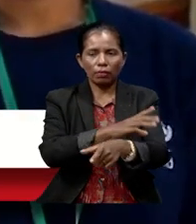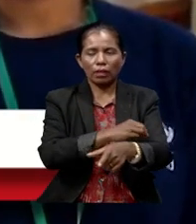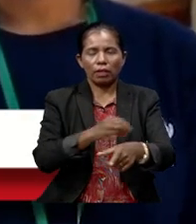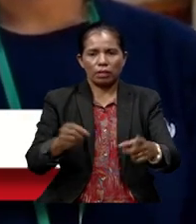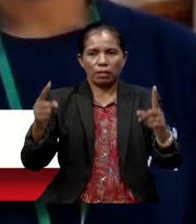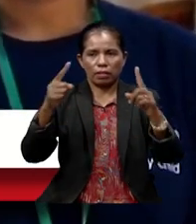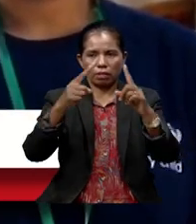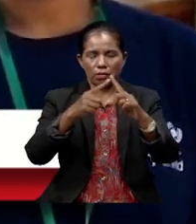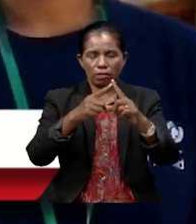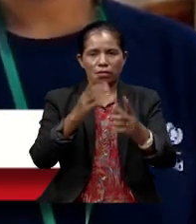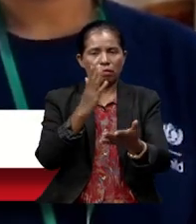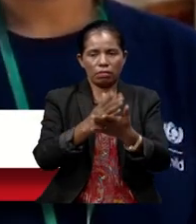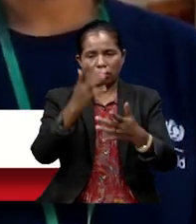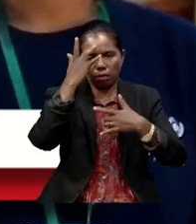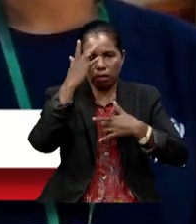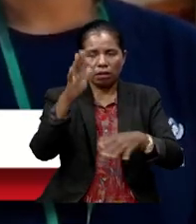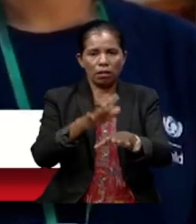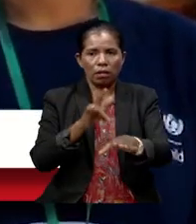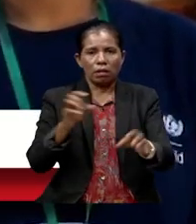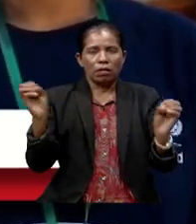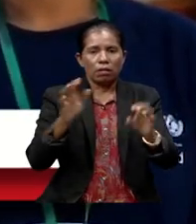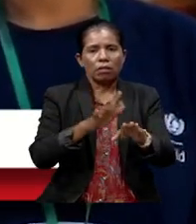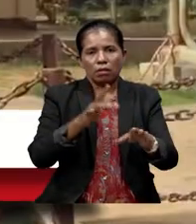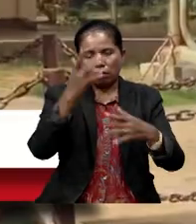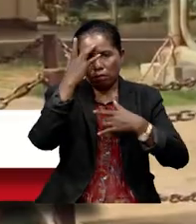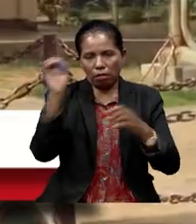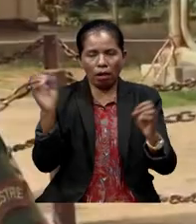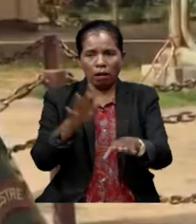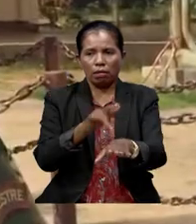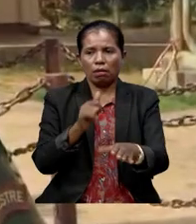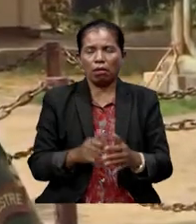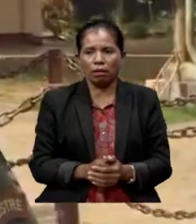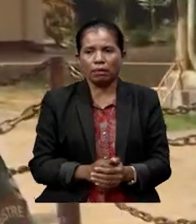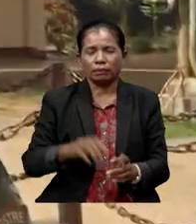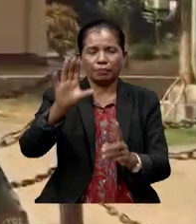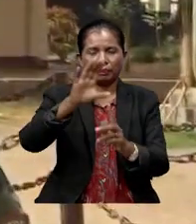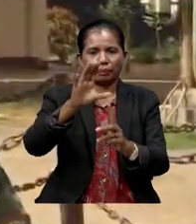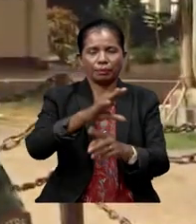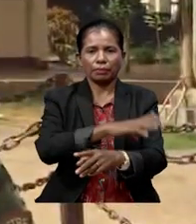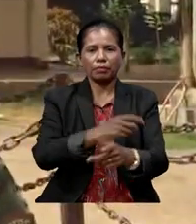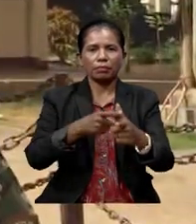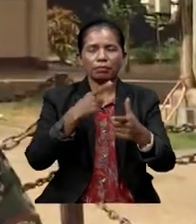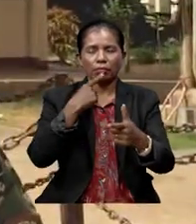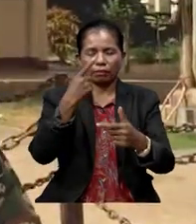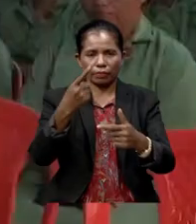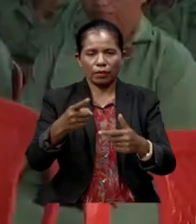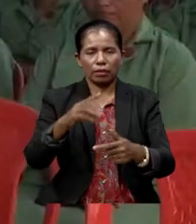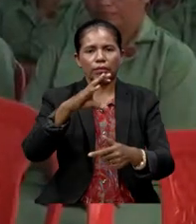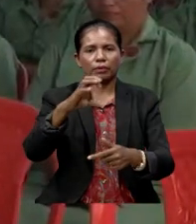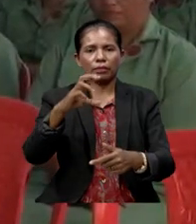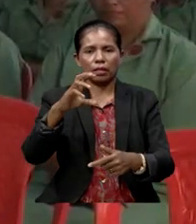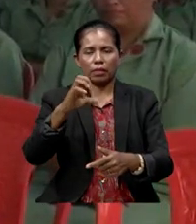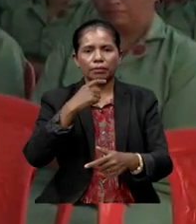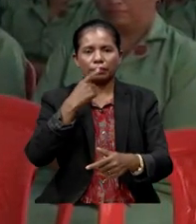iha prevensaun ba iha moras hadaet nomos Segundo comandante componente Força Terrestre, Tenente Coronel Henrique